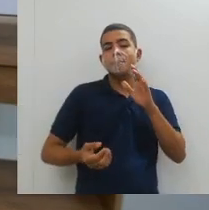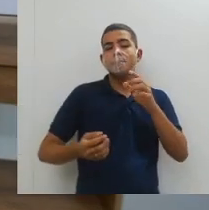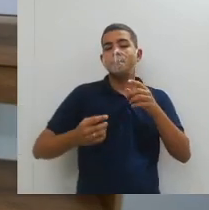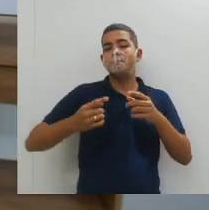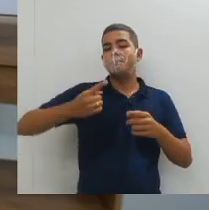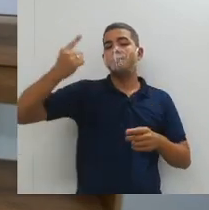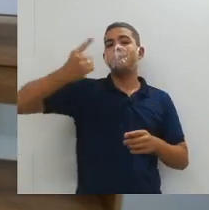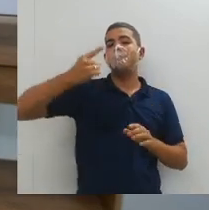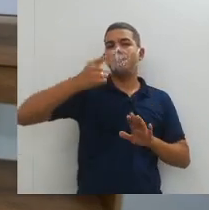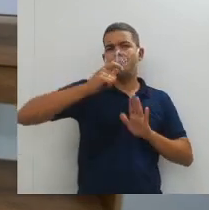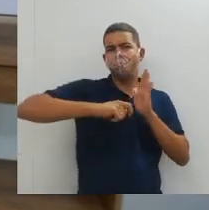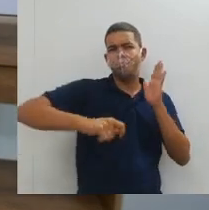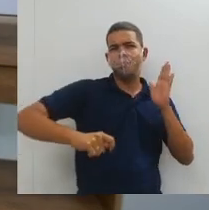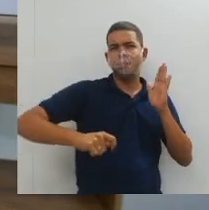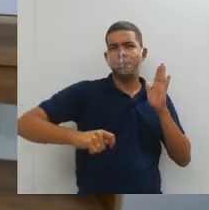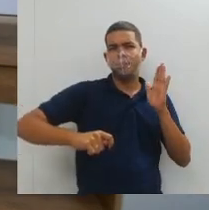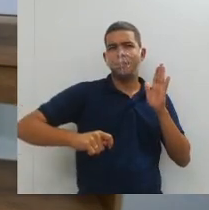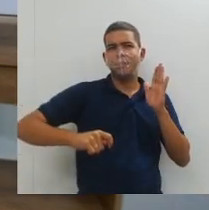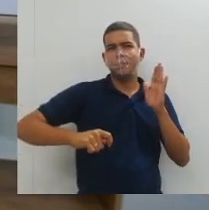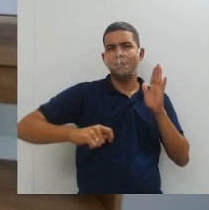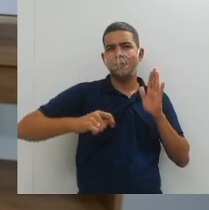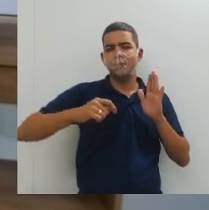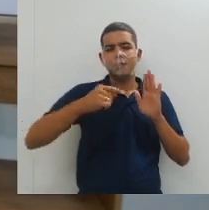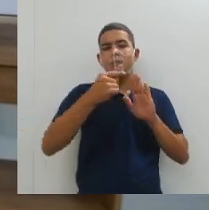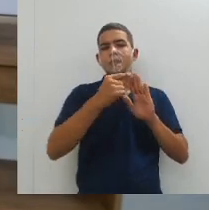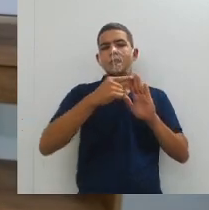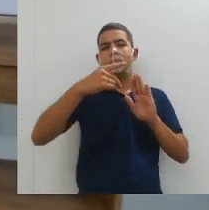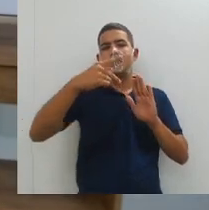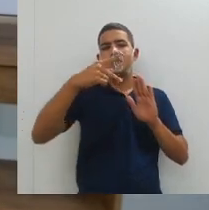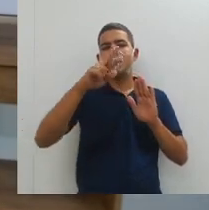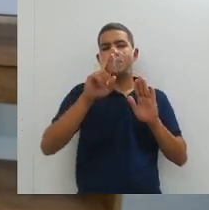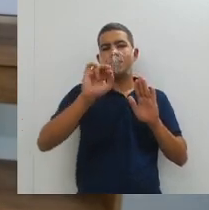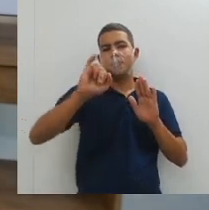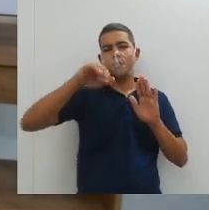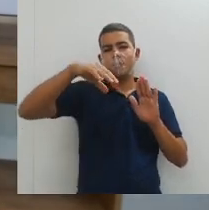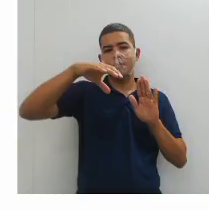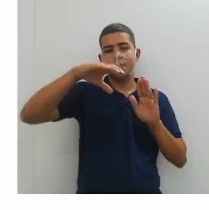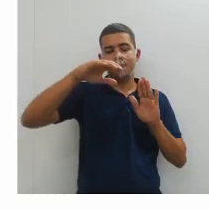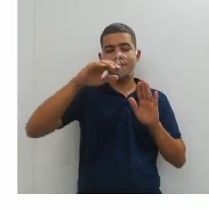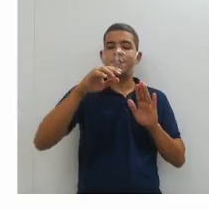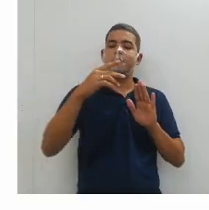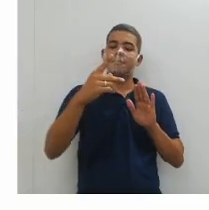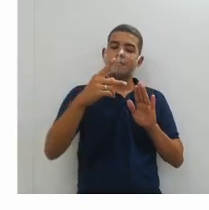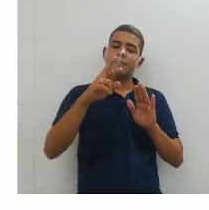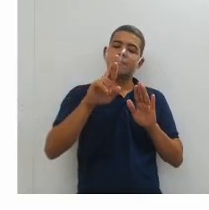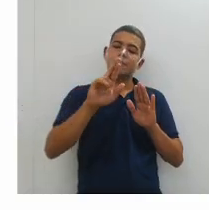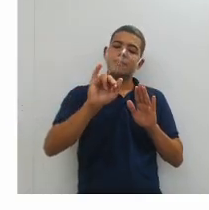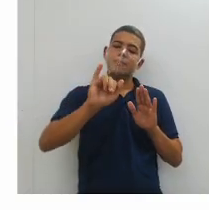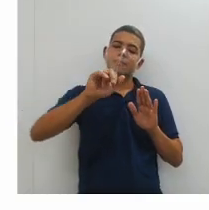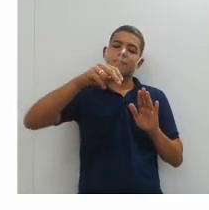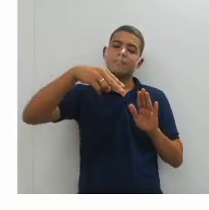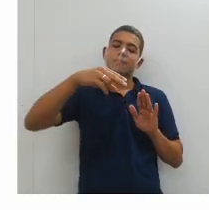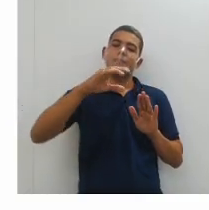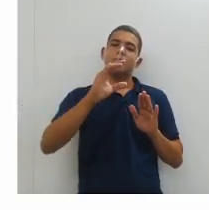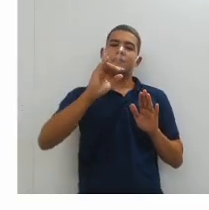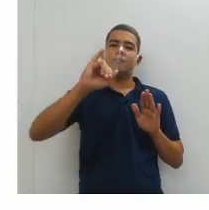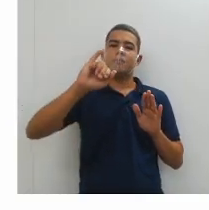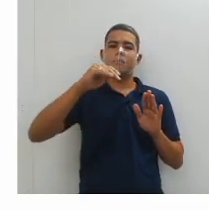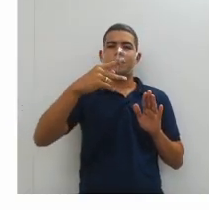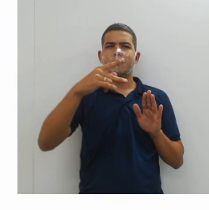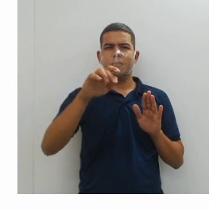Príncipe. Tá bem? Então, se vocês observarem aqui na tela, aqui na sua tela, se vocês observarem,